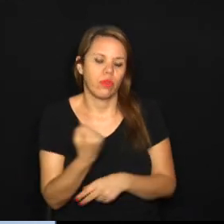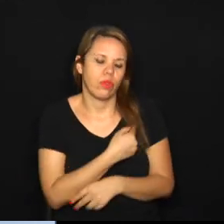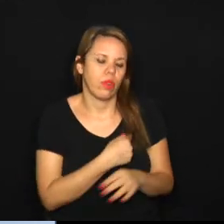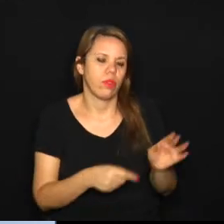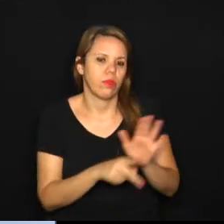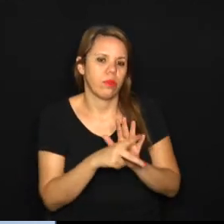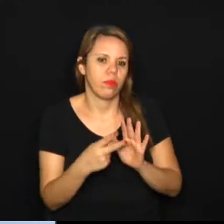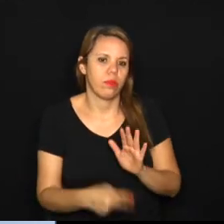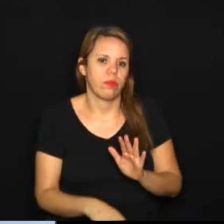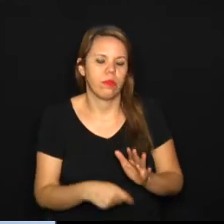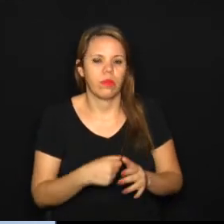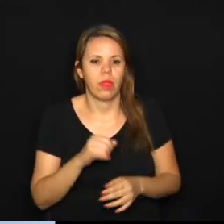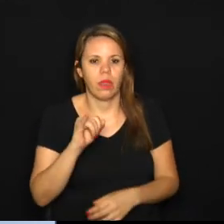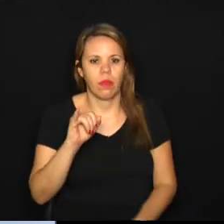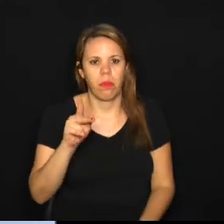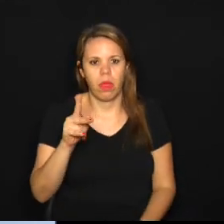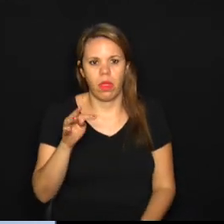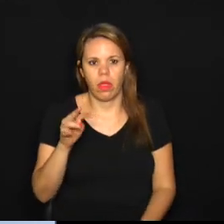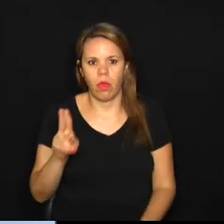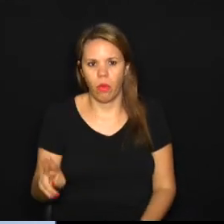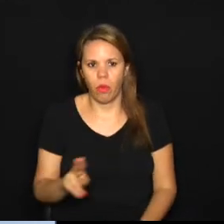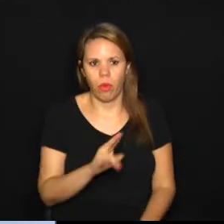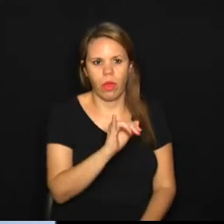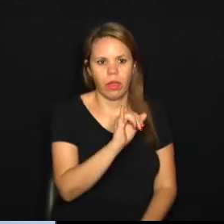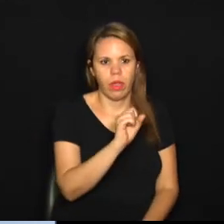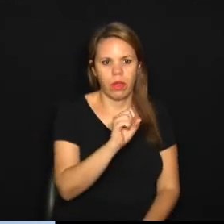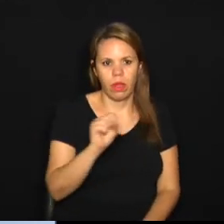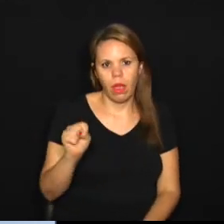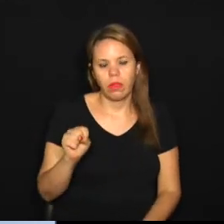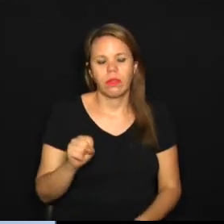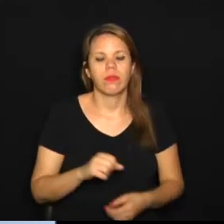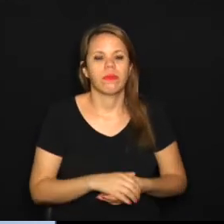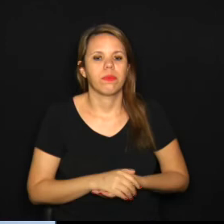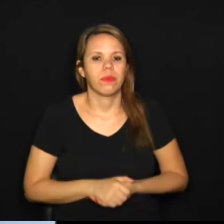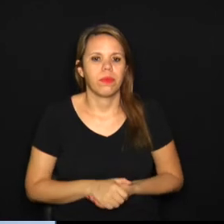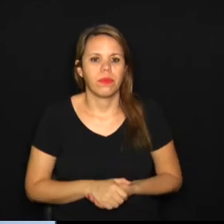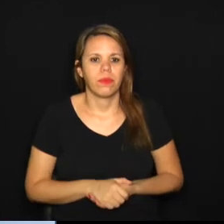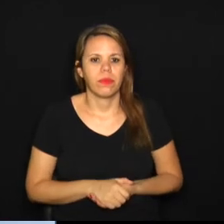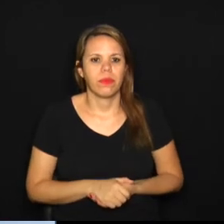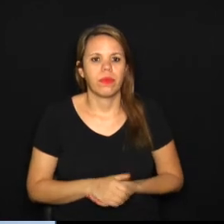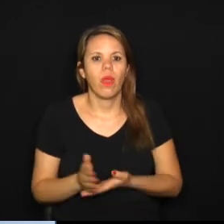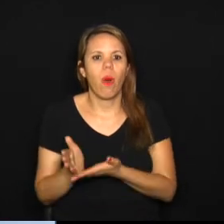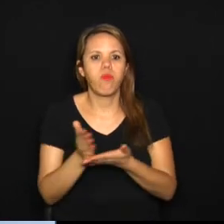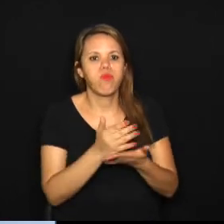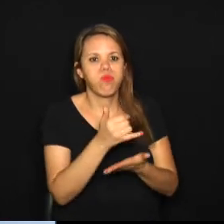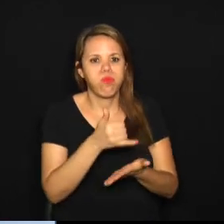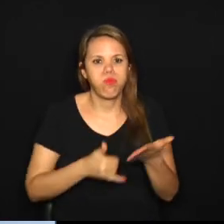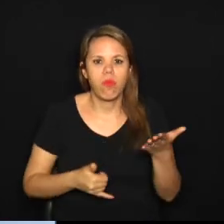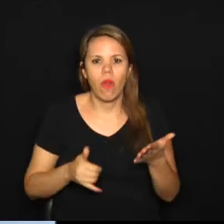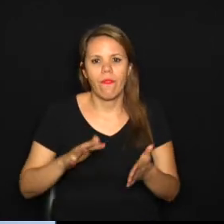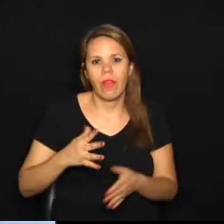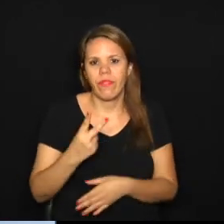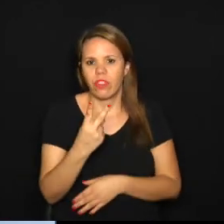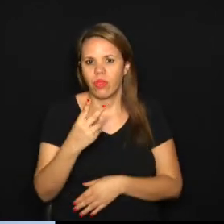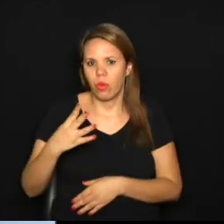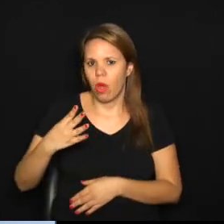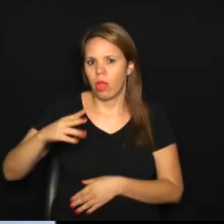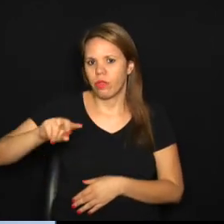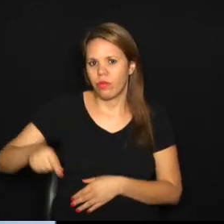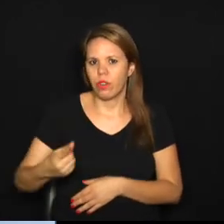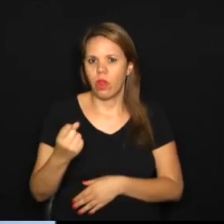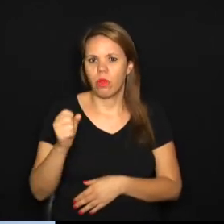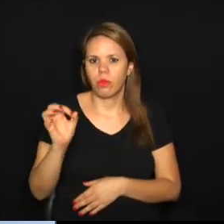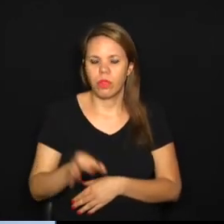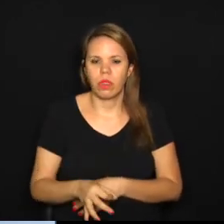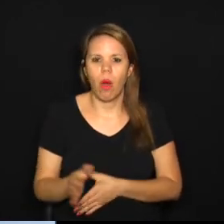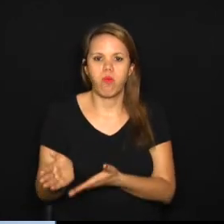da IPTU e ISS. Então, aqui, os impostos e taxas tiveram uma variação de 24,8%,